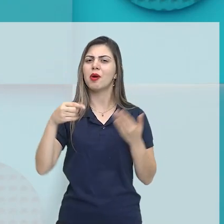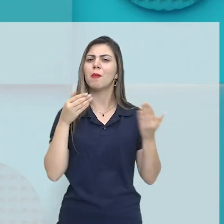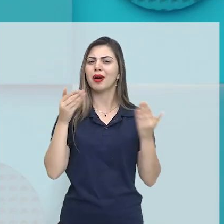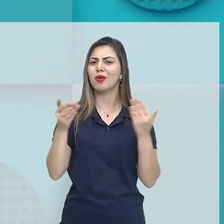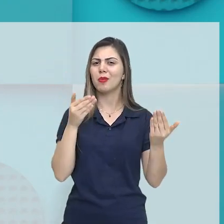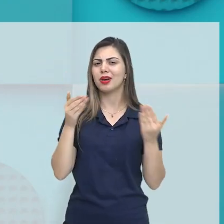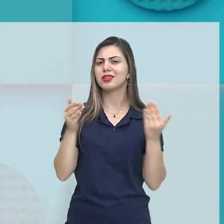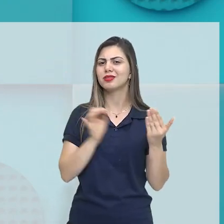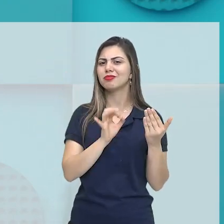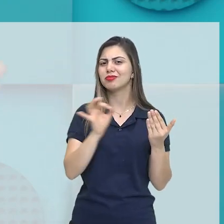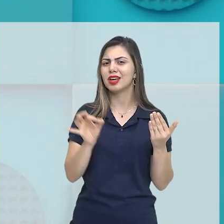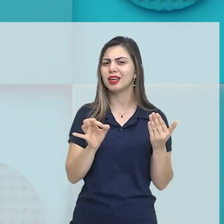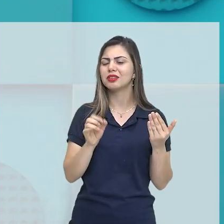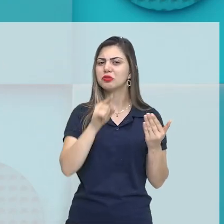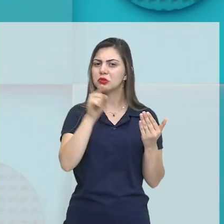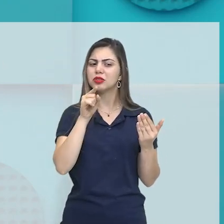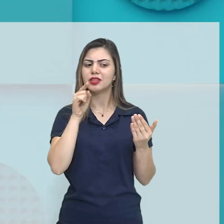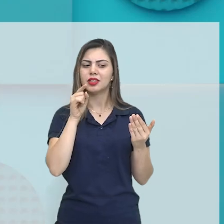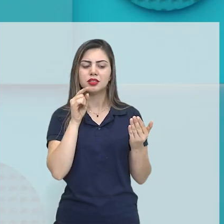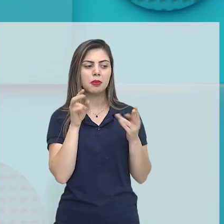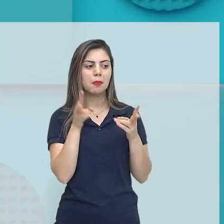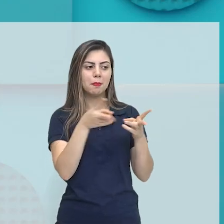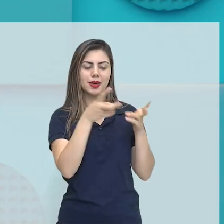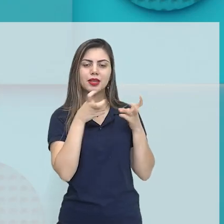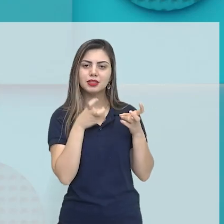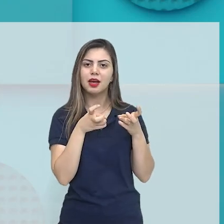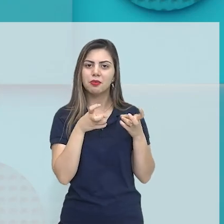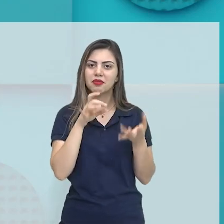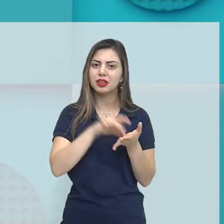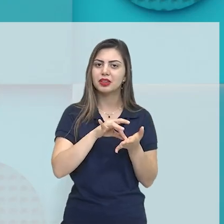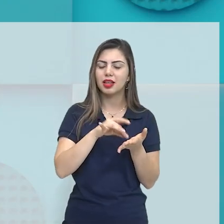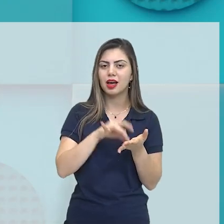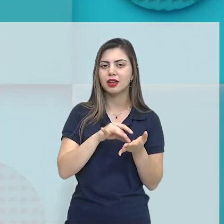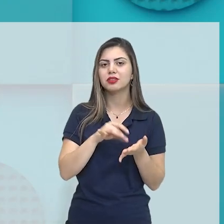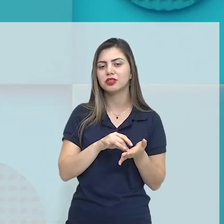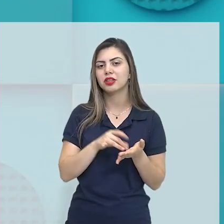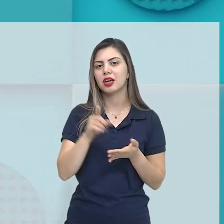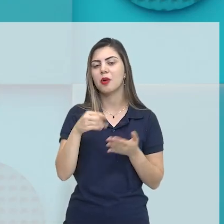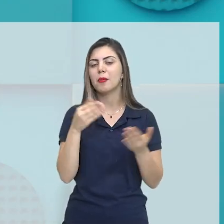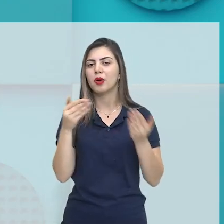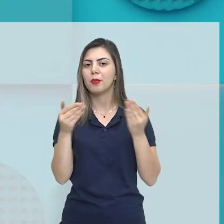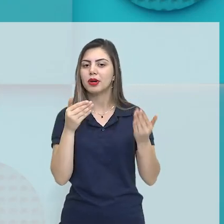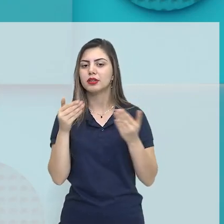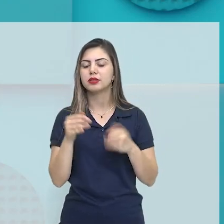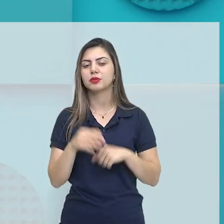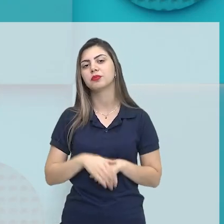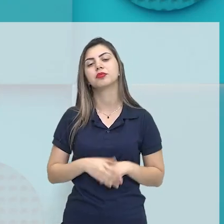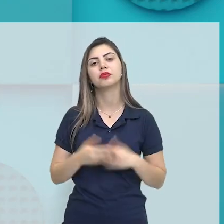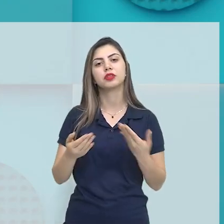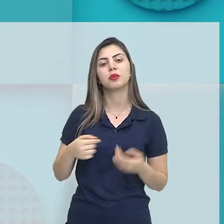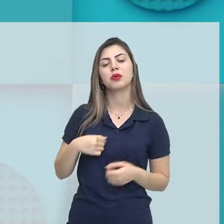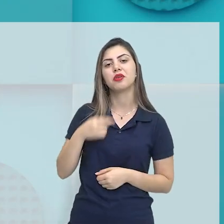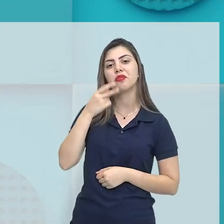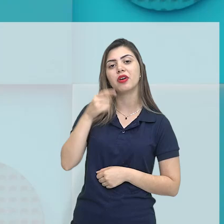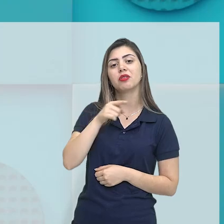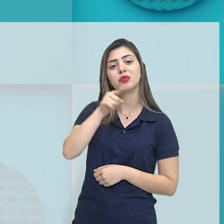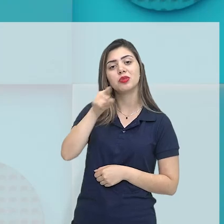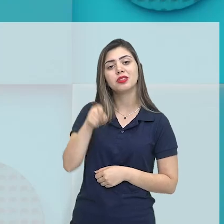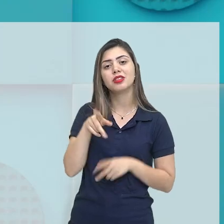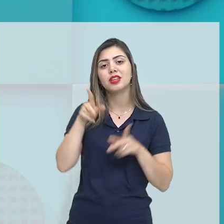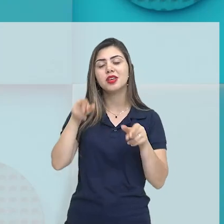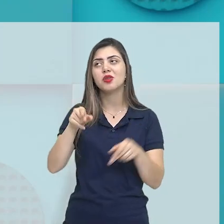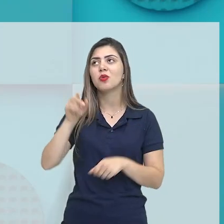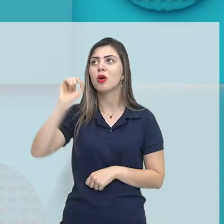não estou? Explícita, aberta. Então eu digo, você é como o sol em minha vida.